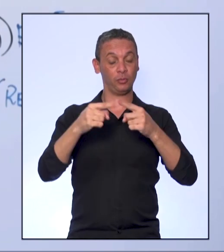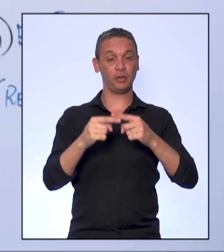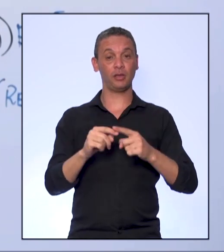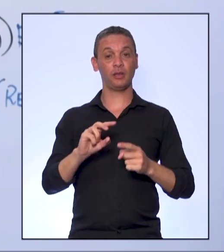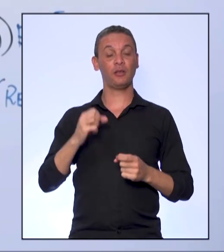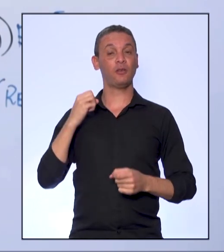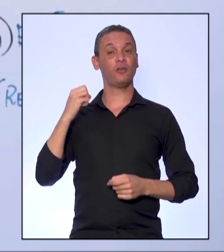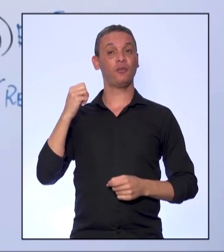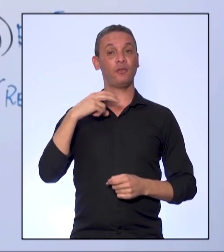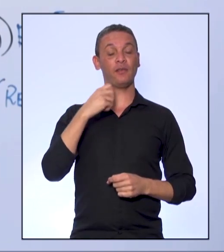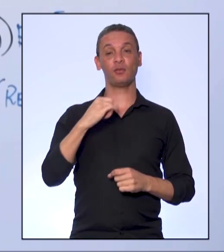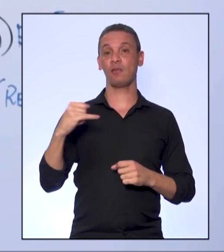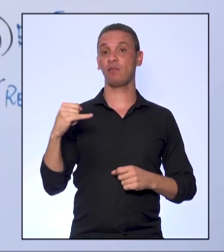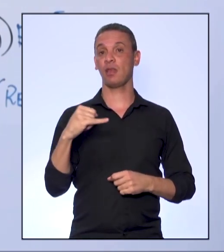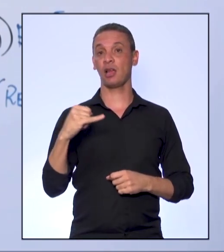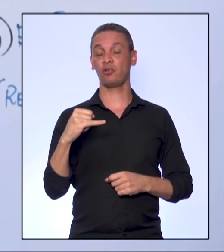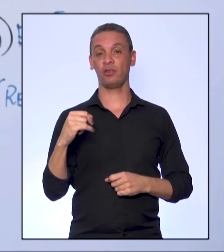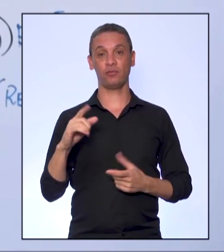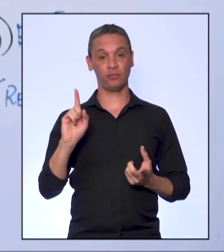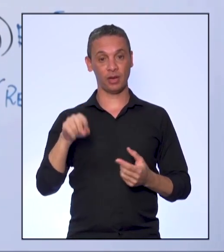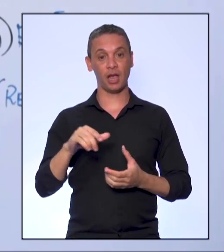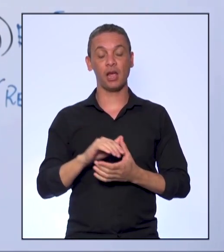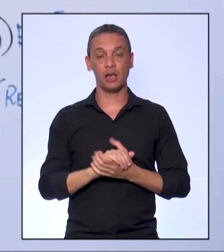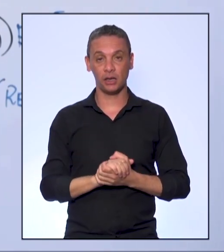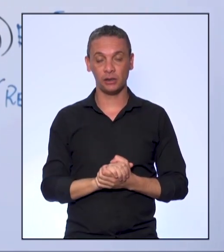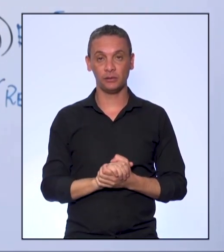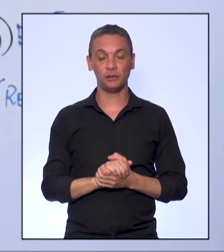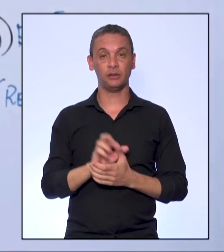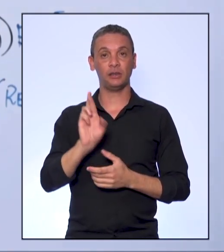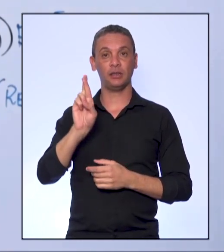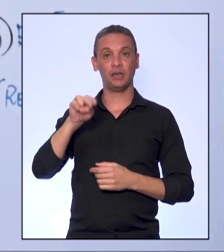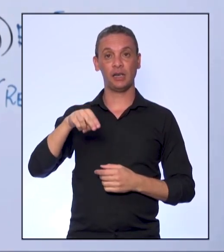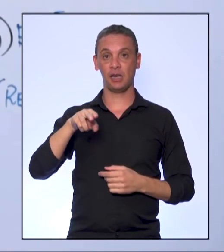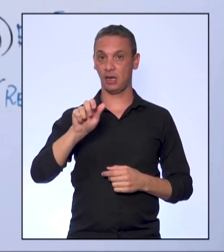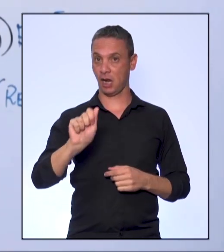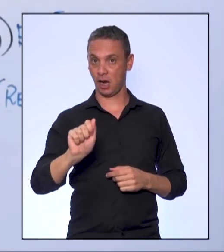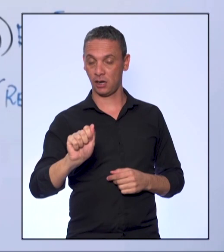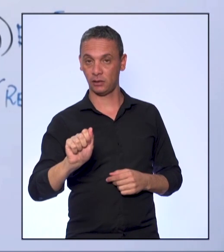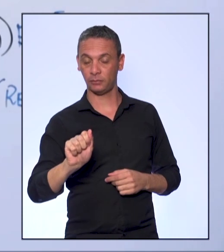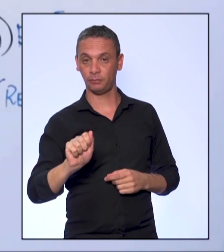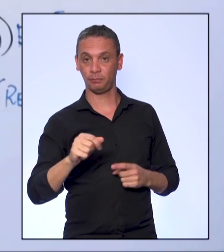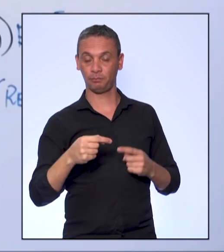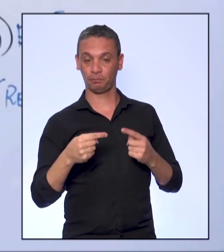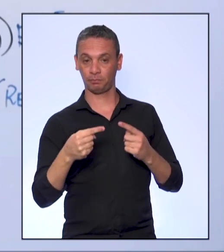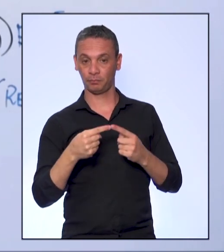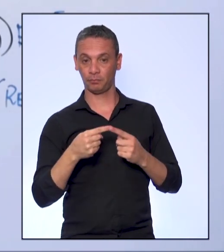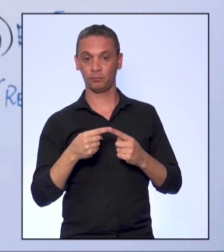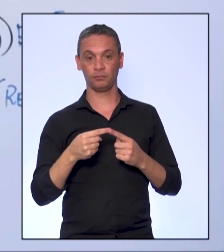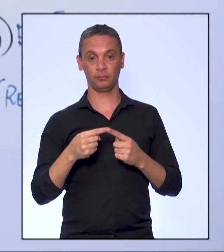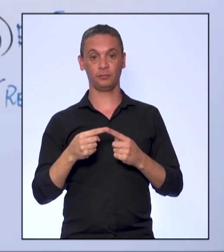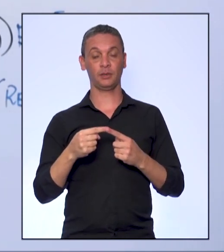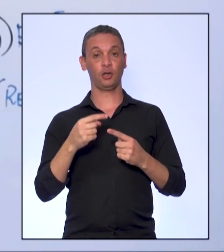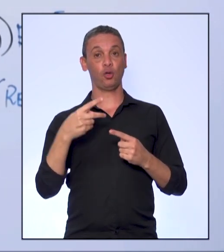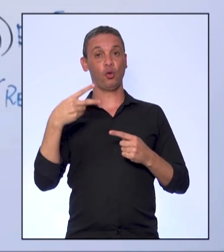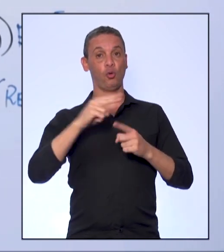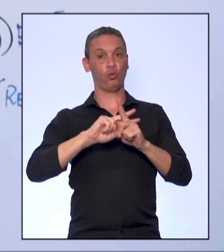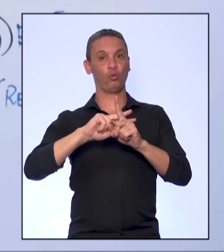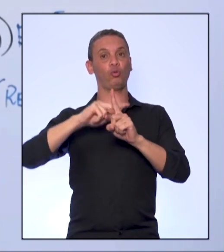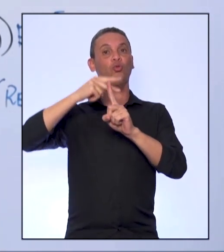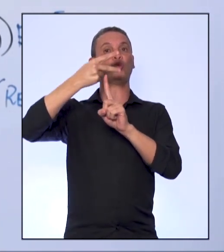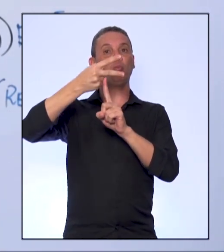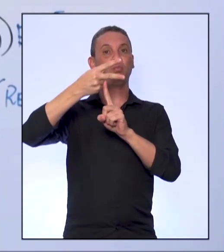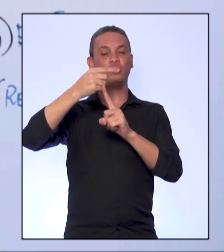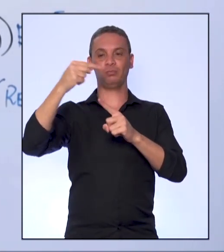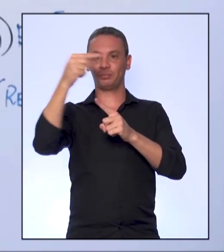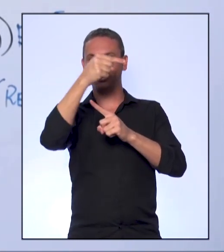fosse negativo. Ele vai ser um vírus aqui de RNA, que ele tem cadeia dupla. Ele ainda não